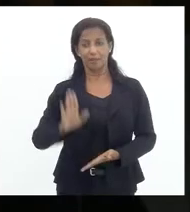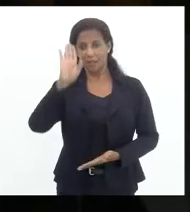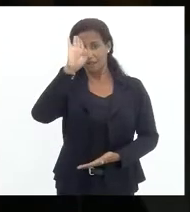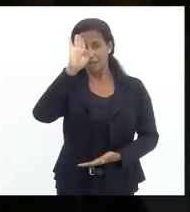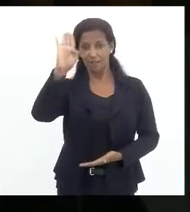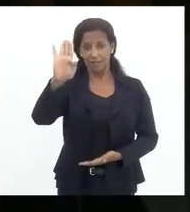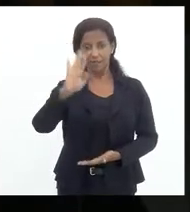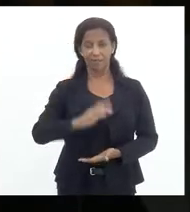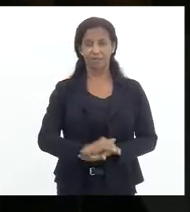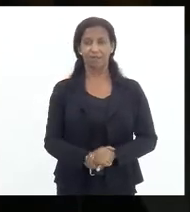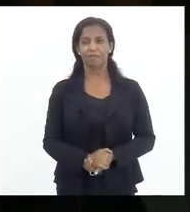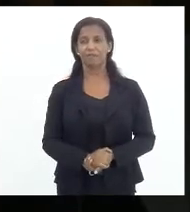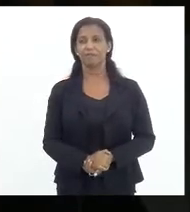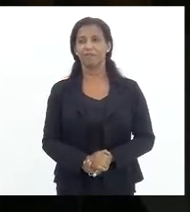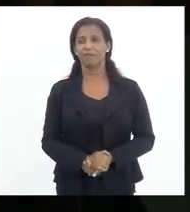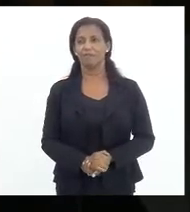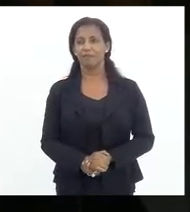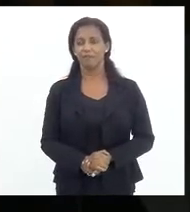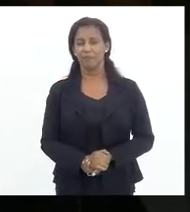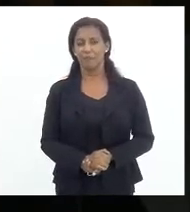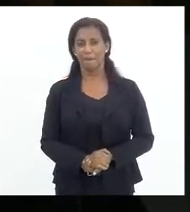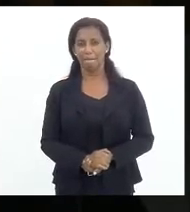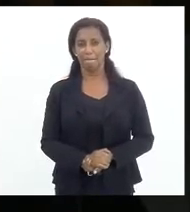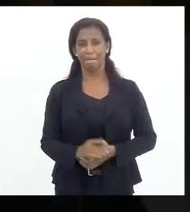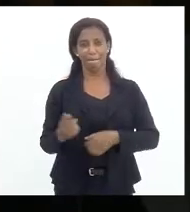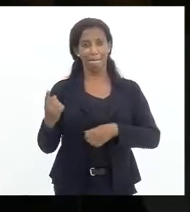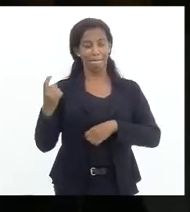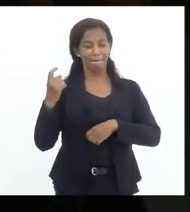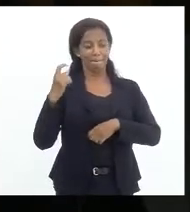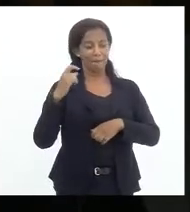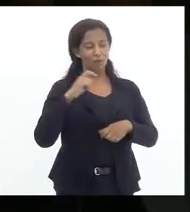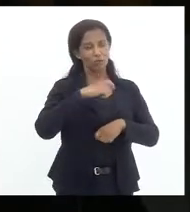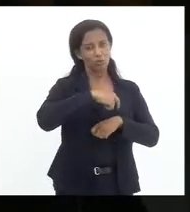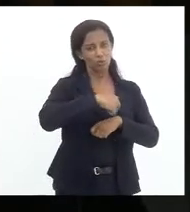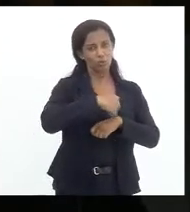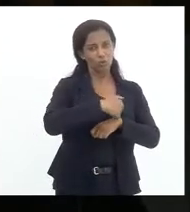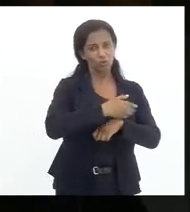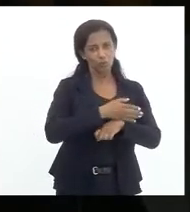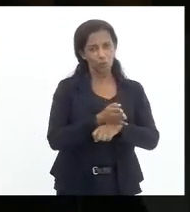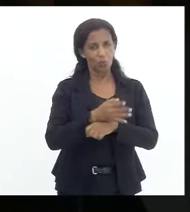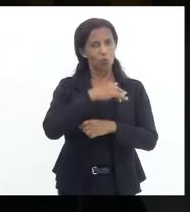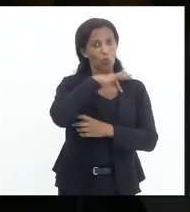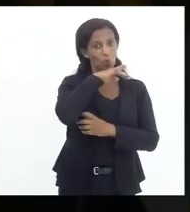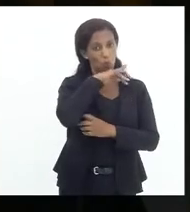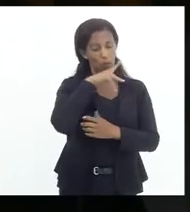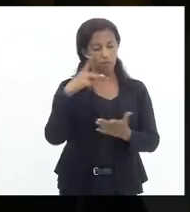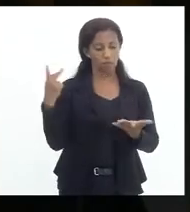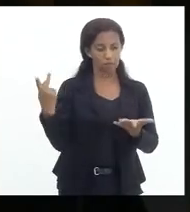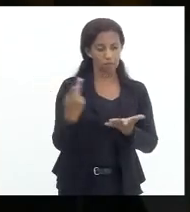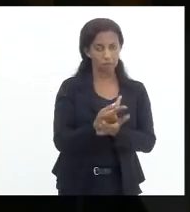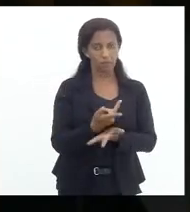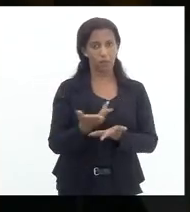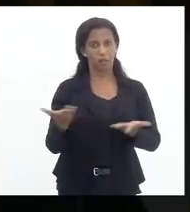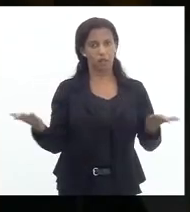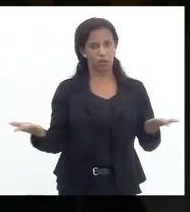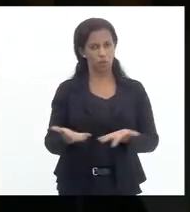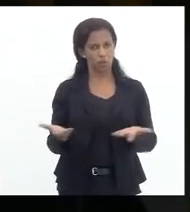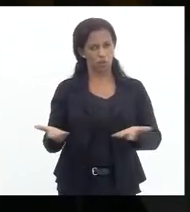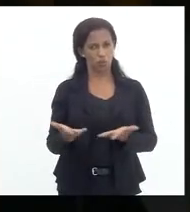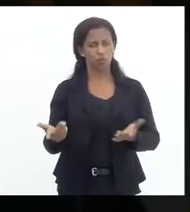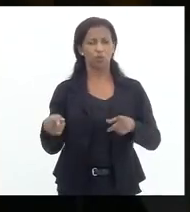Principalmente nos tempos ruins que vivemos hoje e nós